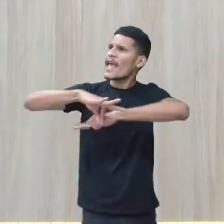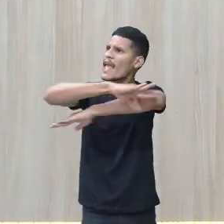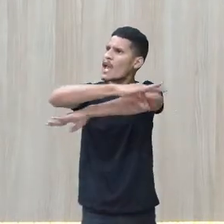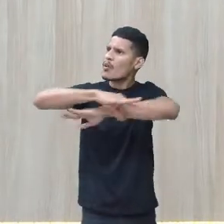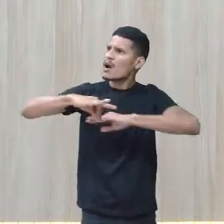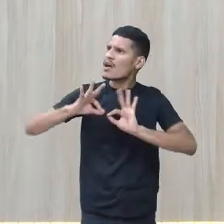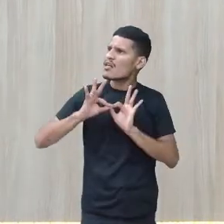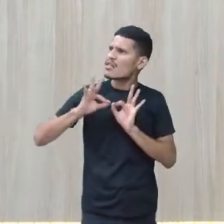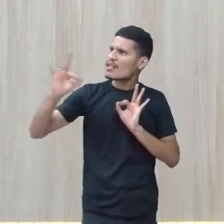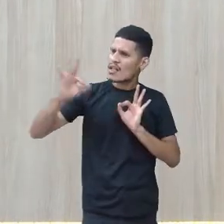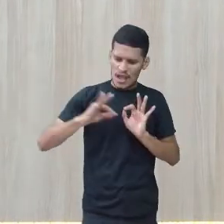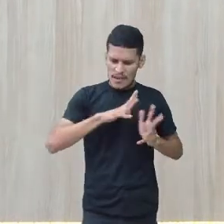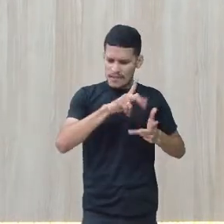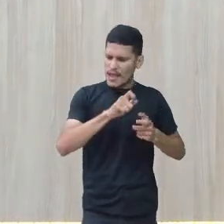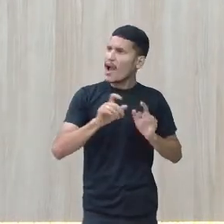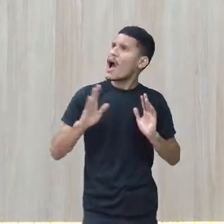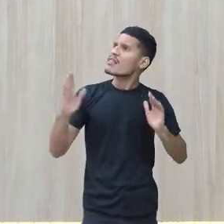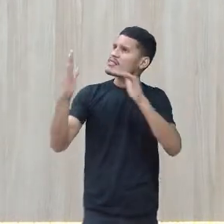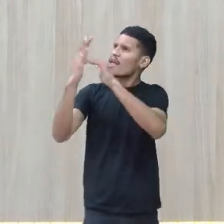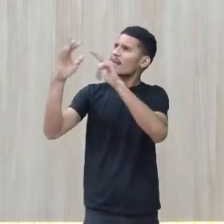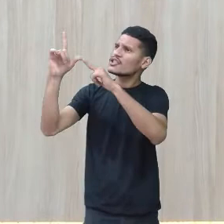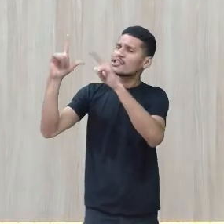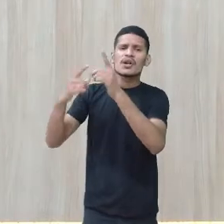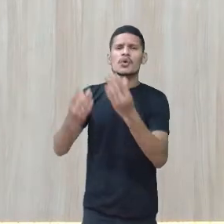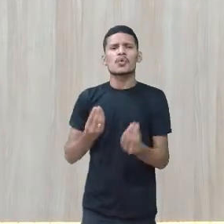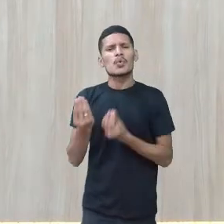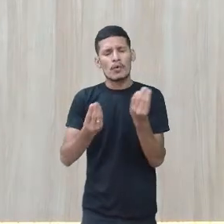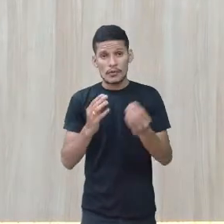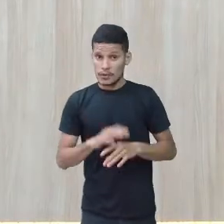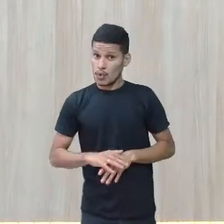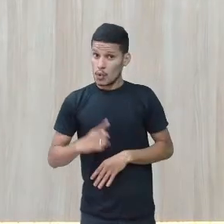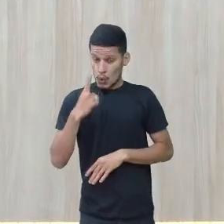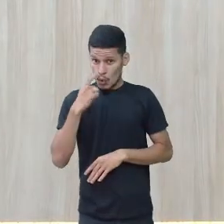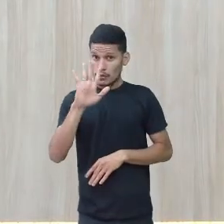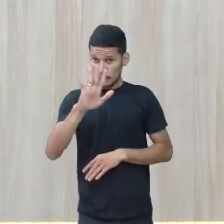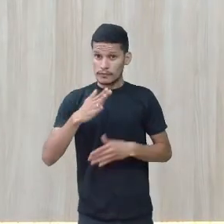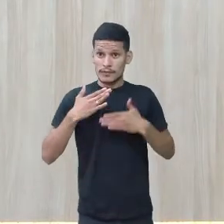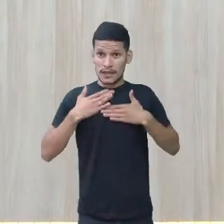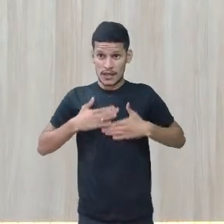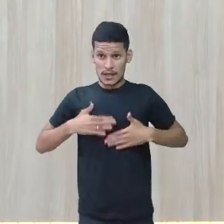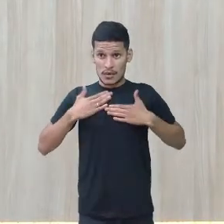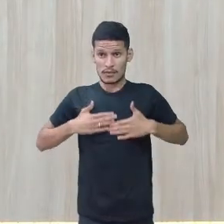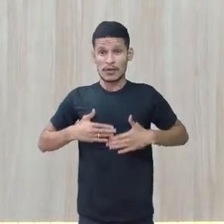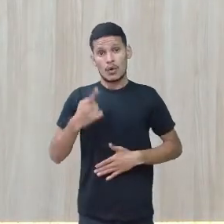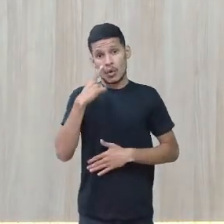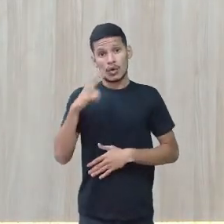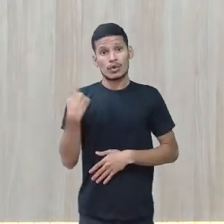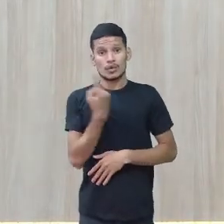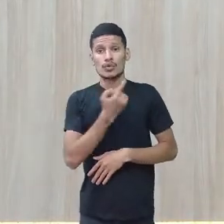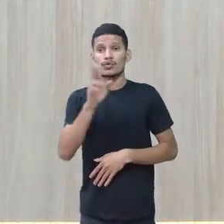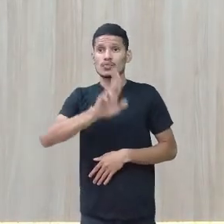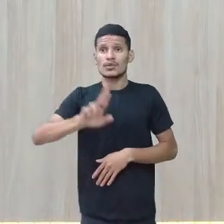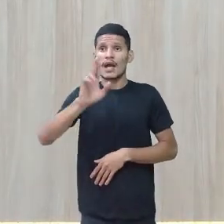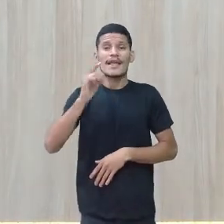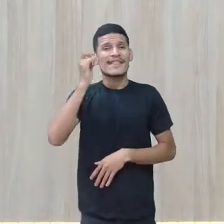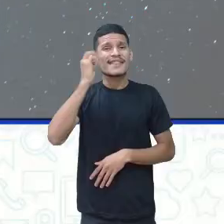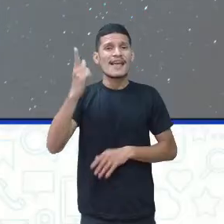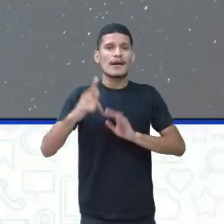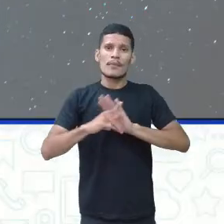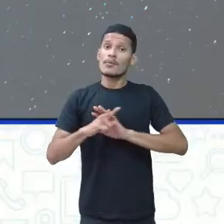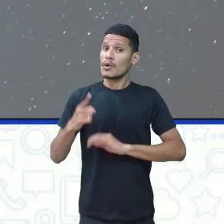que meça de onde eu estou até lá em cima? Então, calma aí. Vamos usar essa ideia aqui dessa imagem,